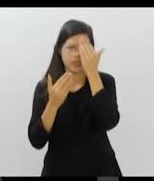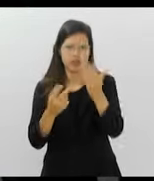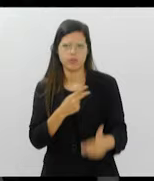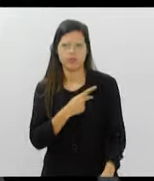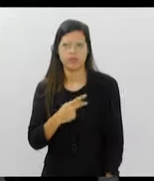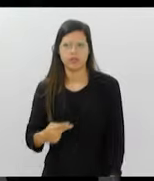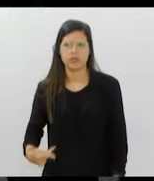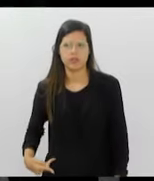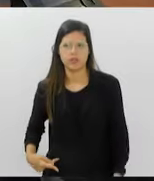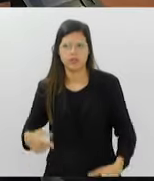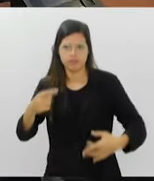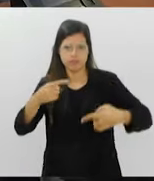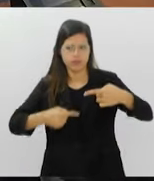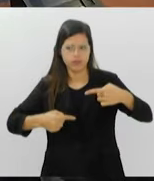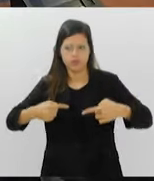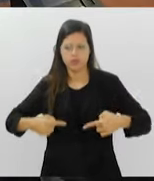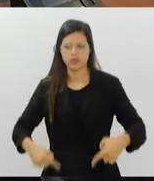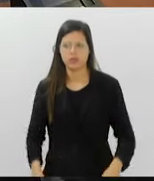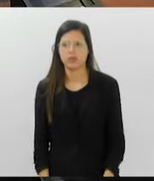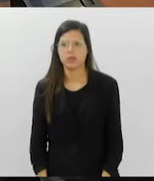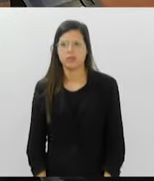presidente. Para discutir, presidente.